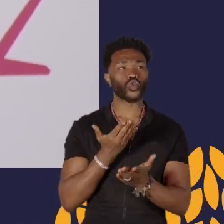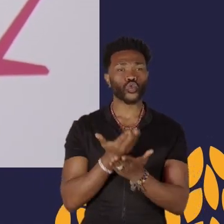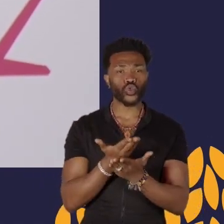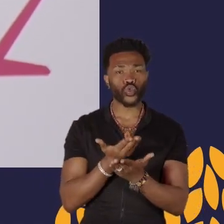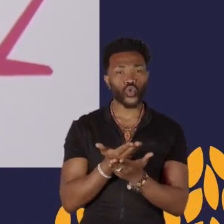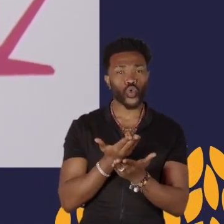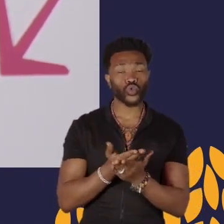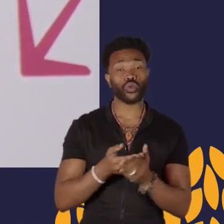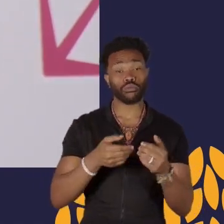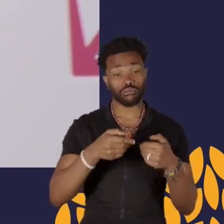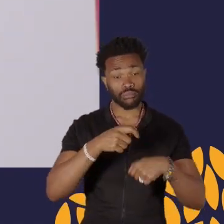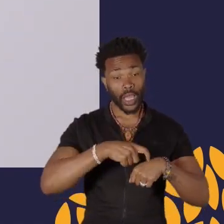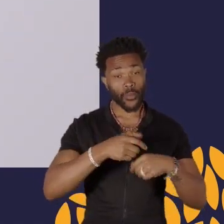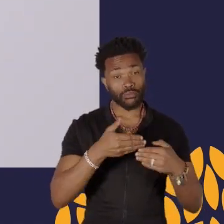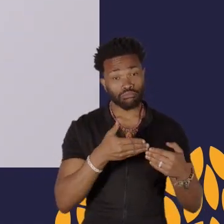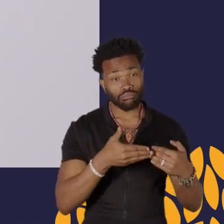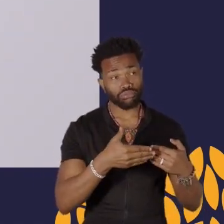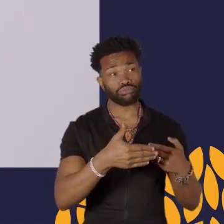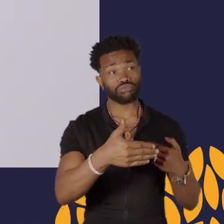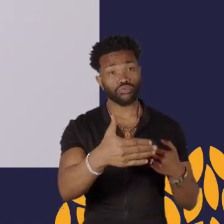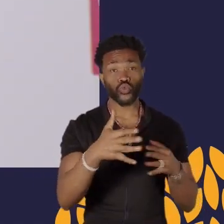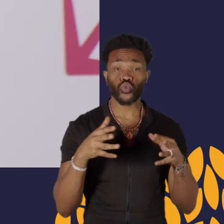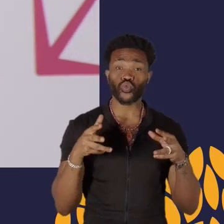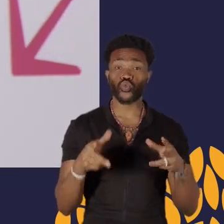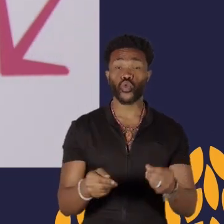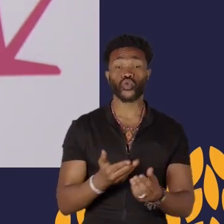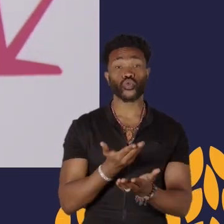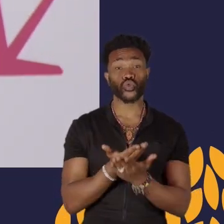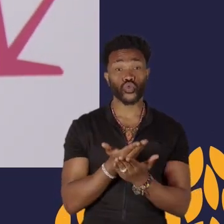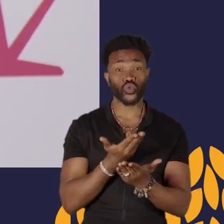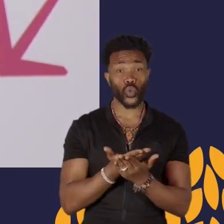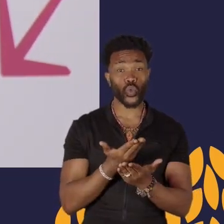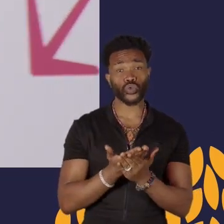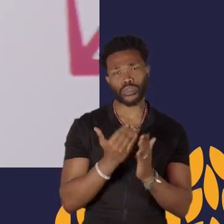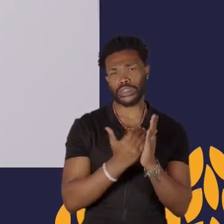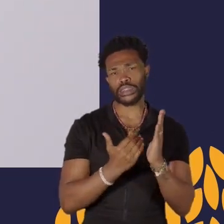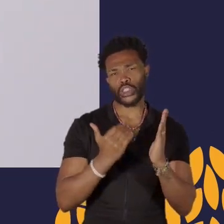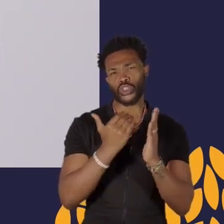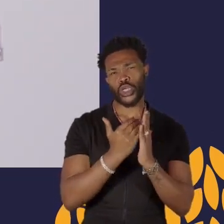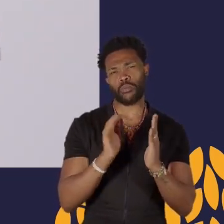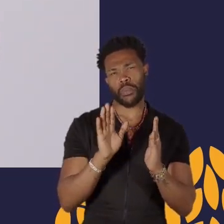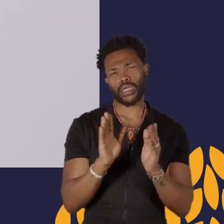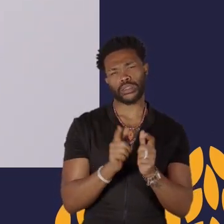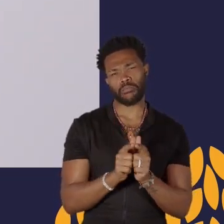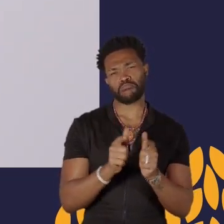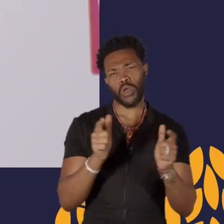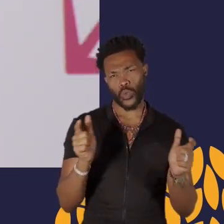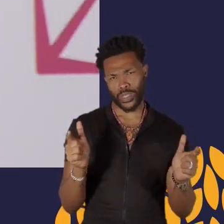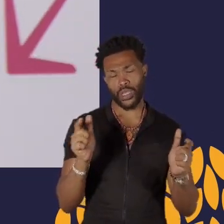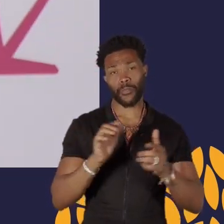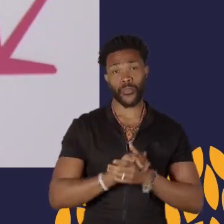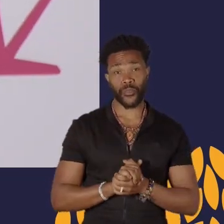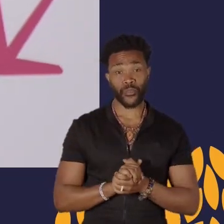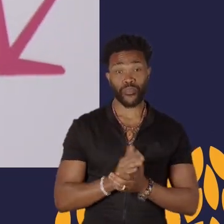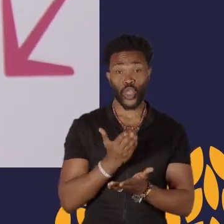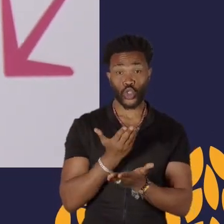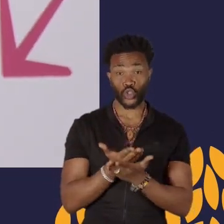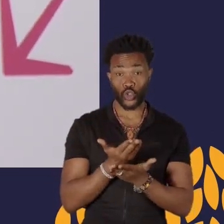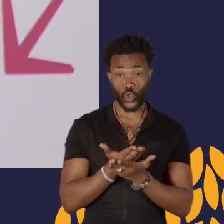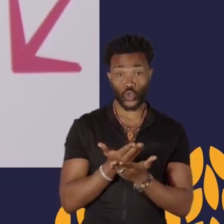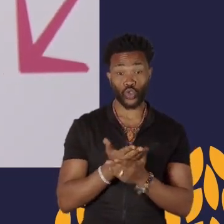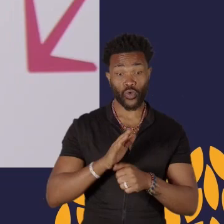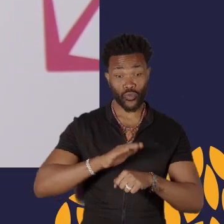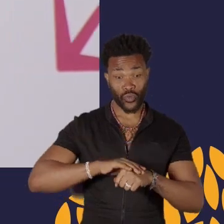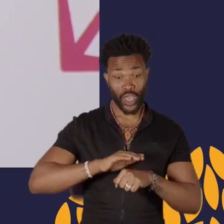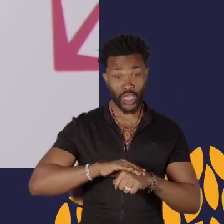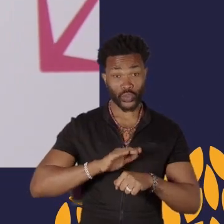de médio e longo prazo, porque todos os estudos, todos é um exagero, mas a maioria dos estudos que são feitos